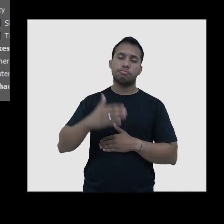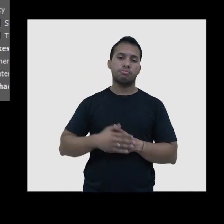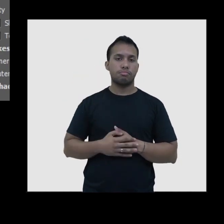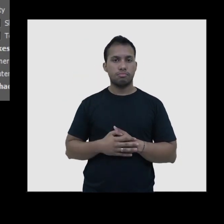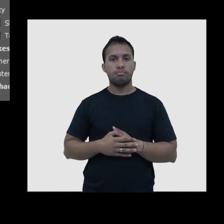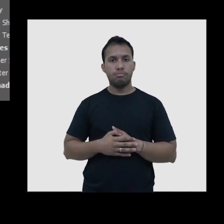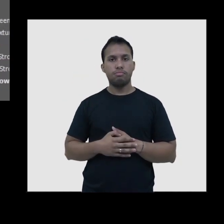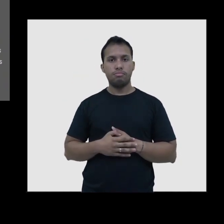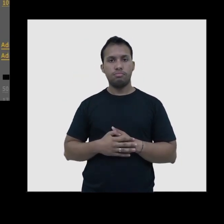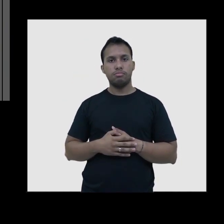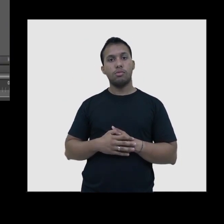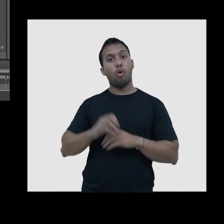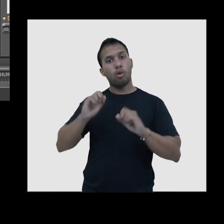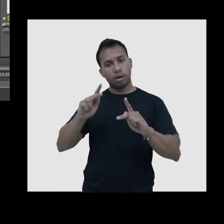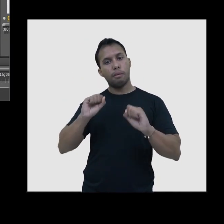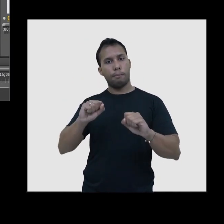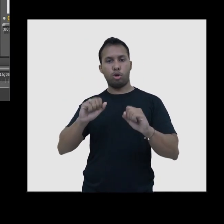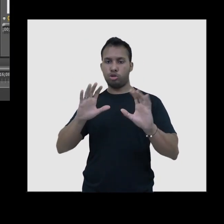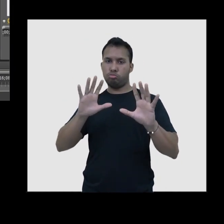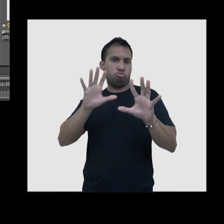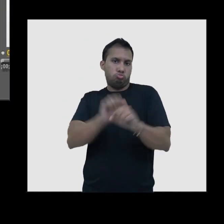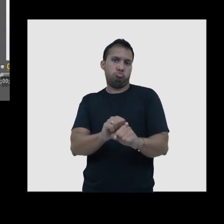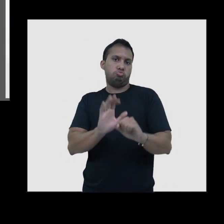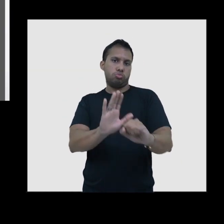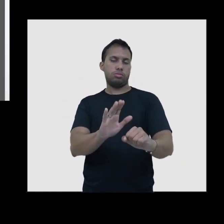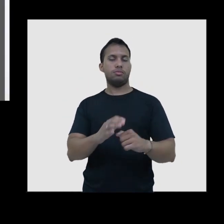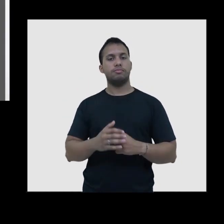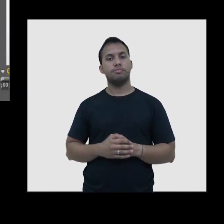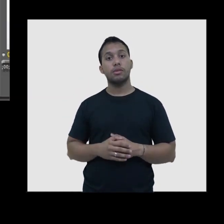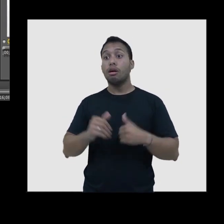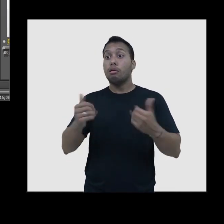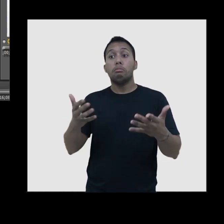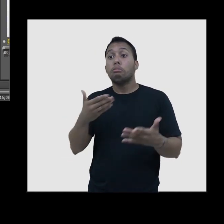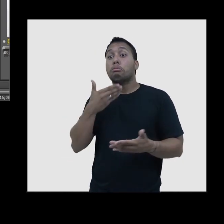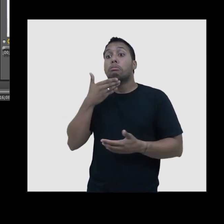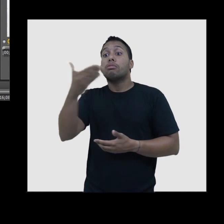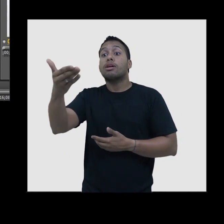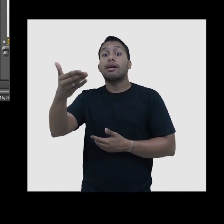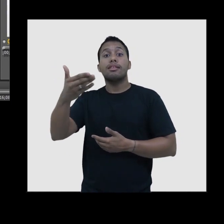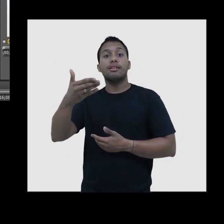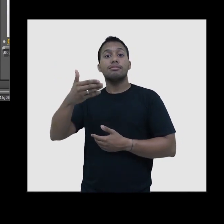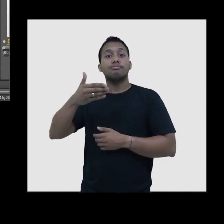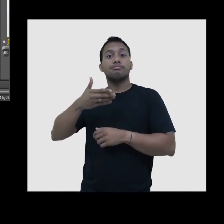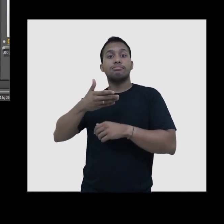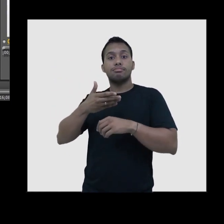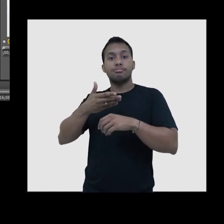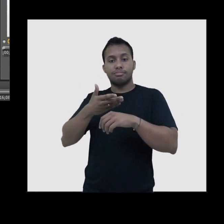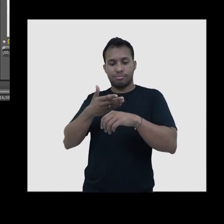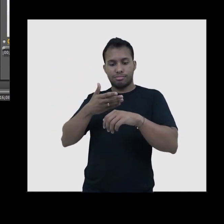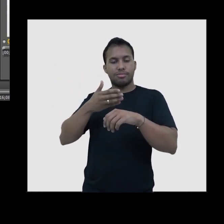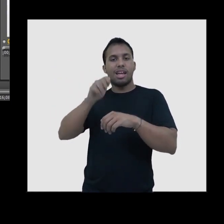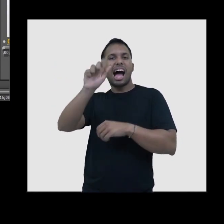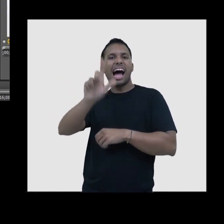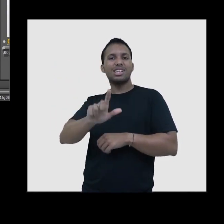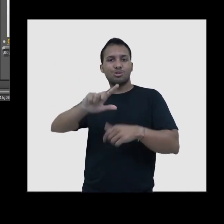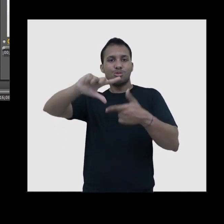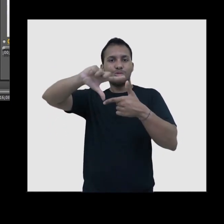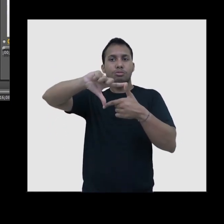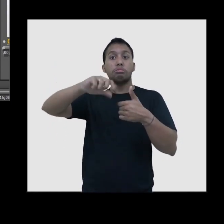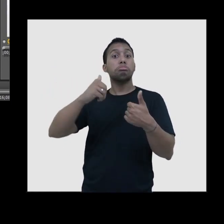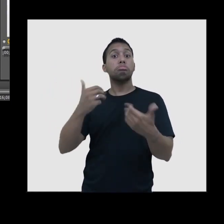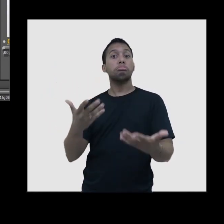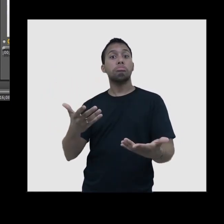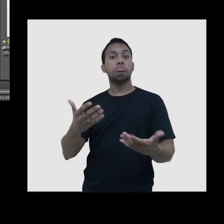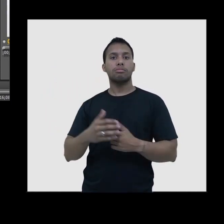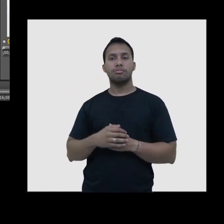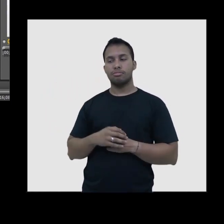trabalho. Podemos clicar em fechar. Esse nosso fundo, ele foi para onde? Onde é que foi parar esse arquivo que a gente